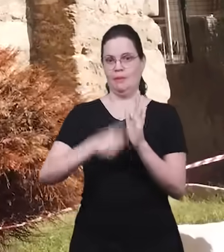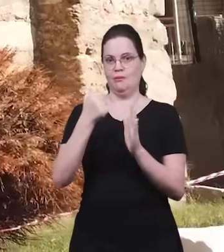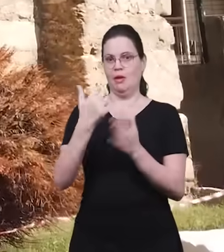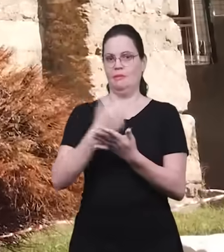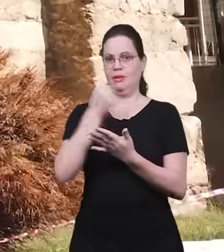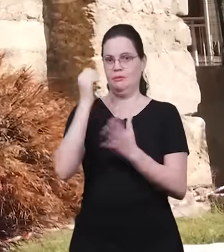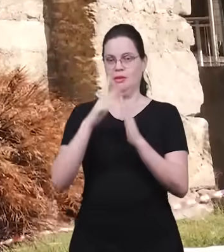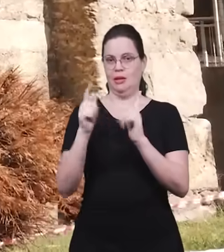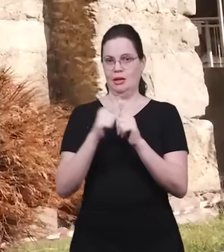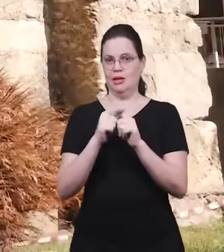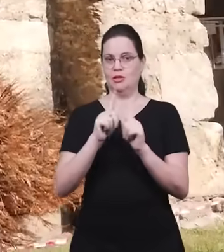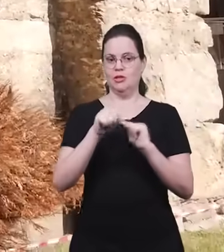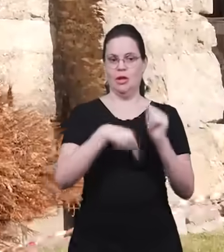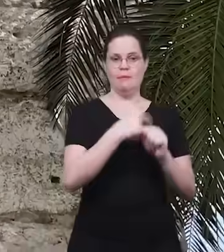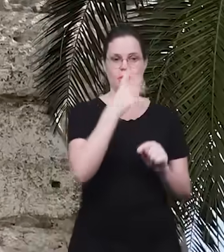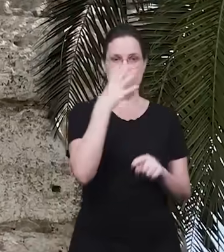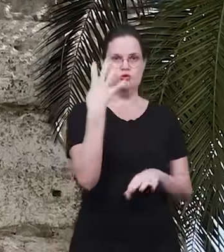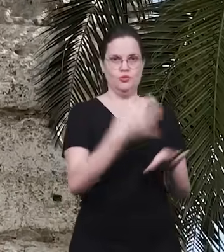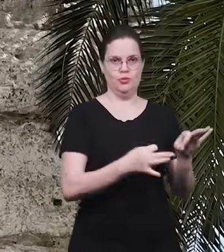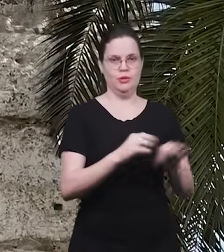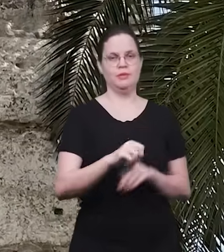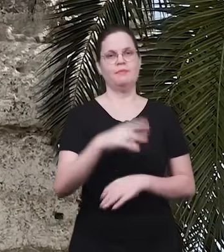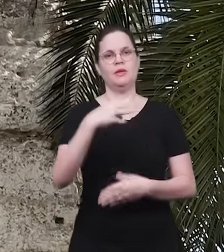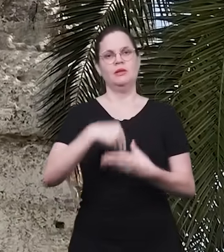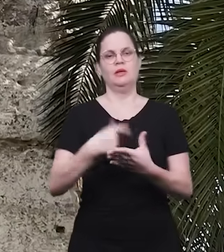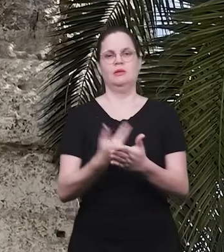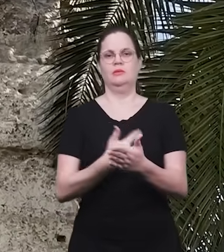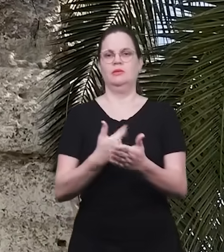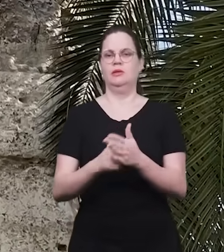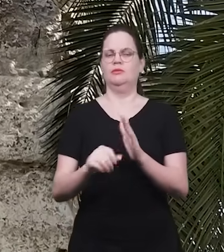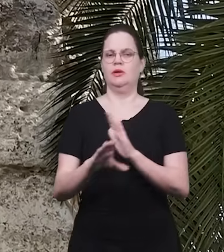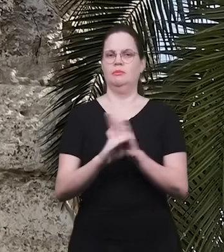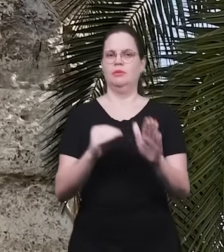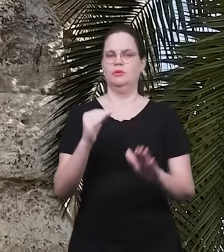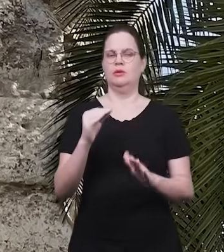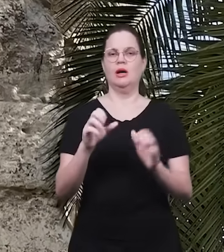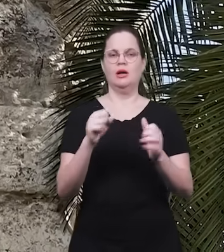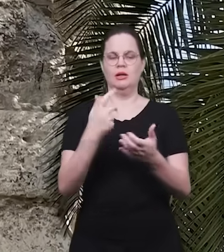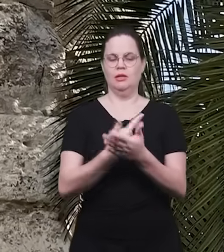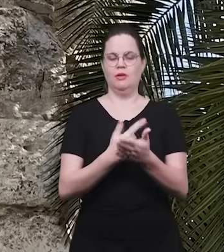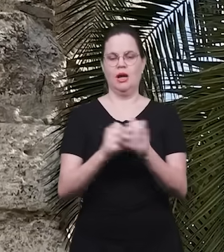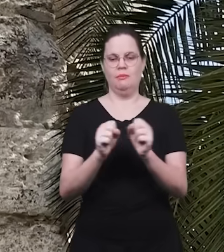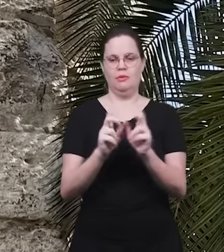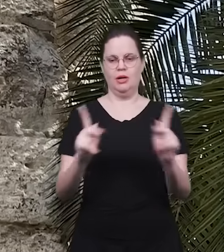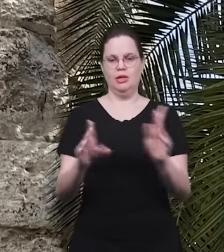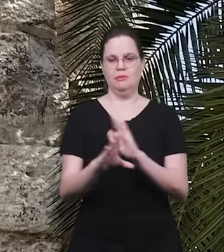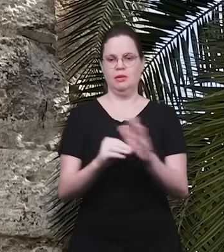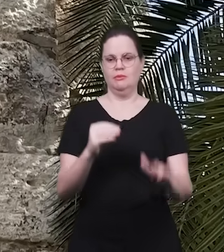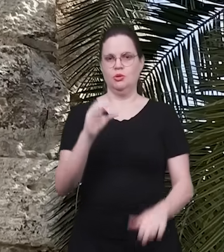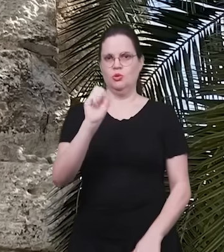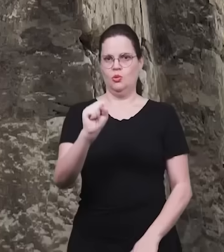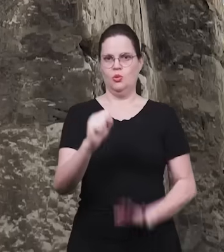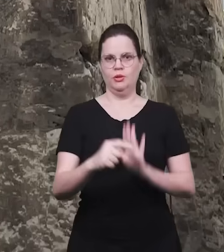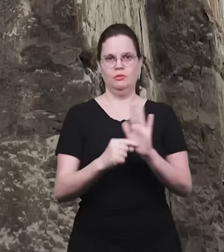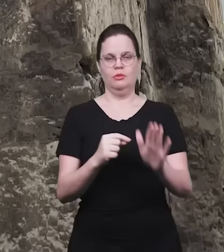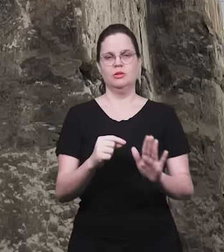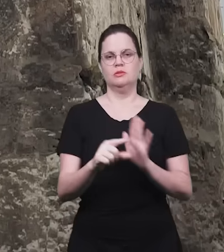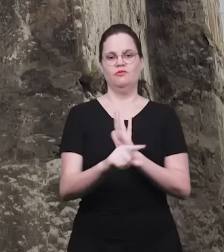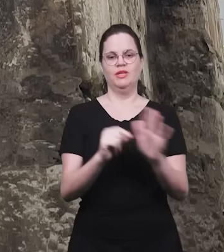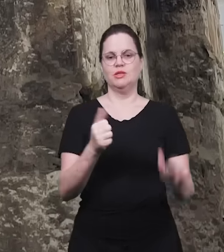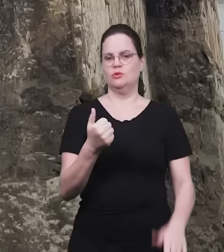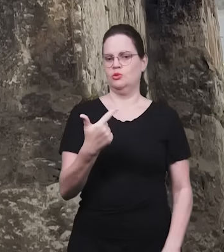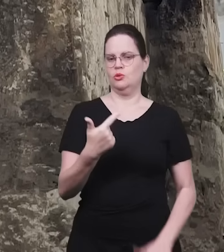da igreja, né? O próprio capítulo 8 do livro de Apocalipse, no verso 12, ele faz um marco,